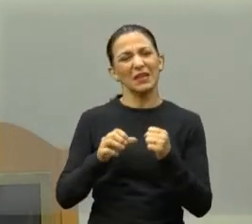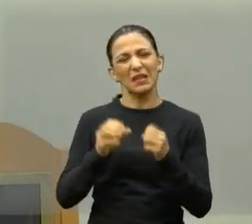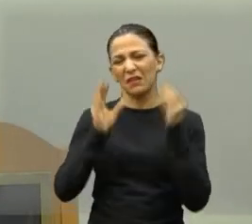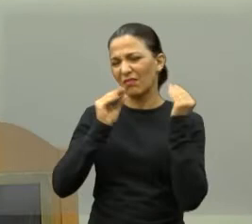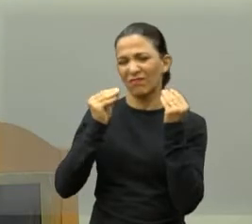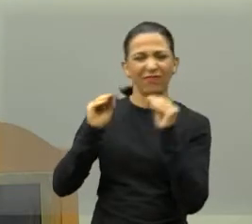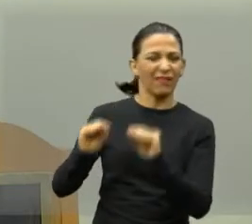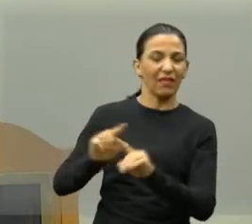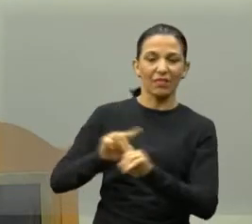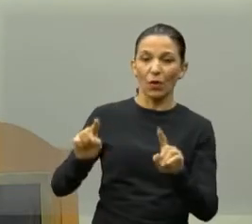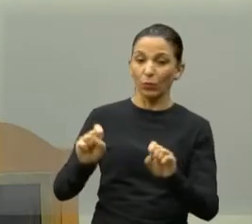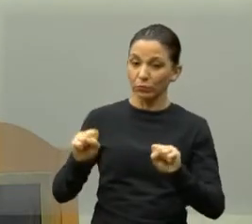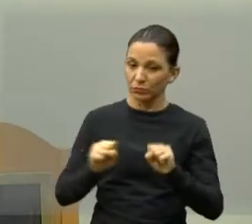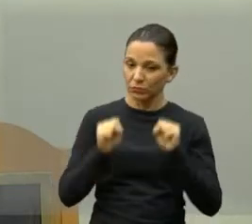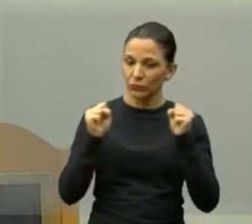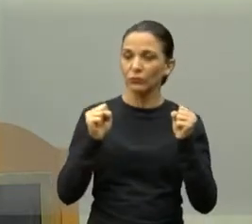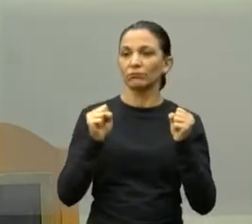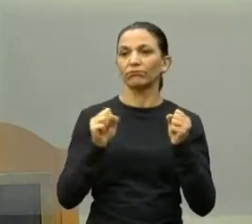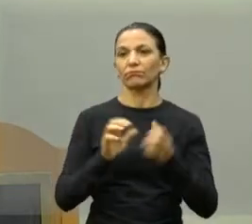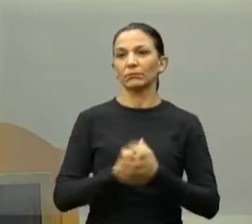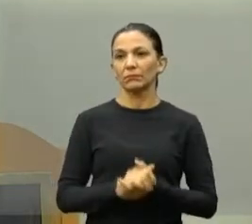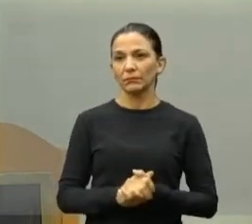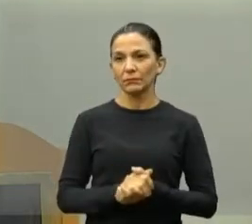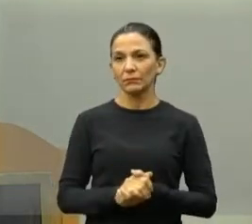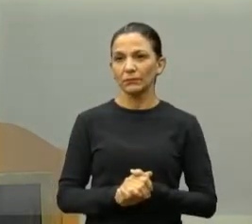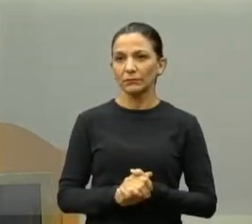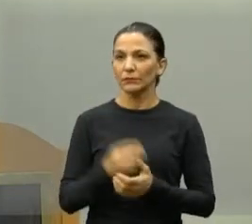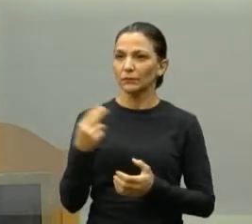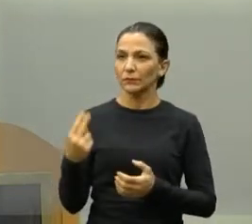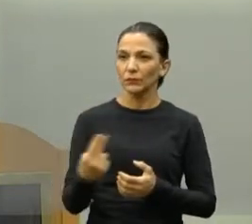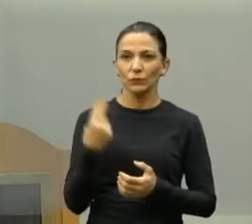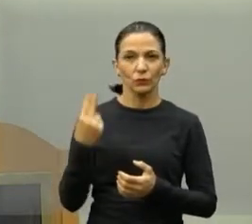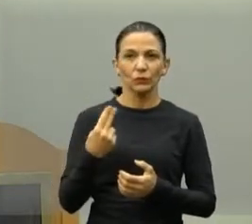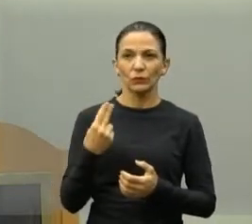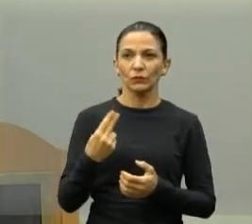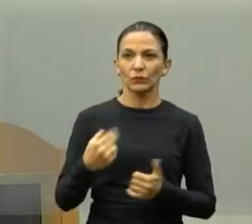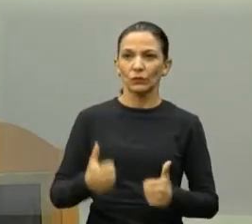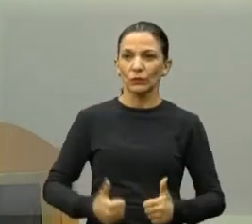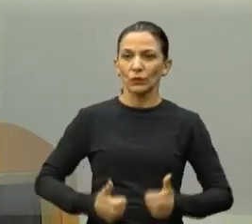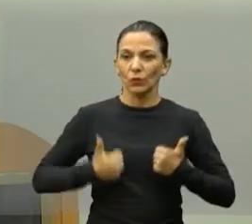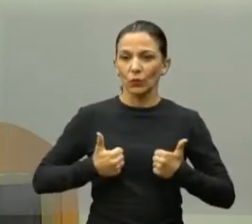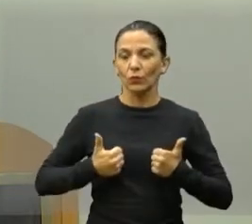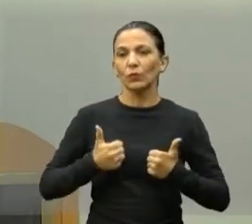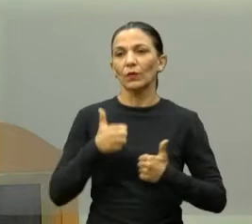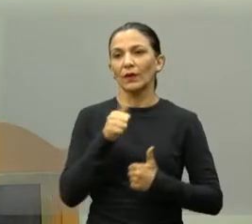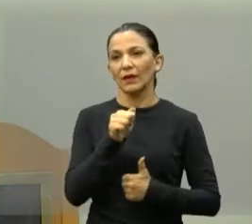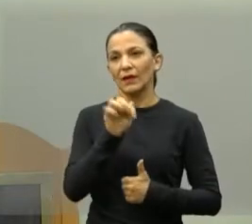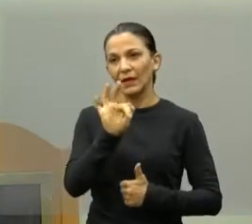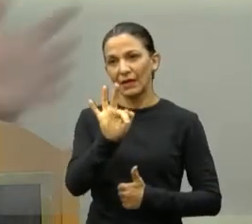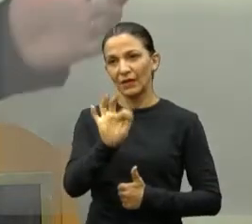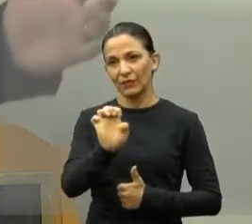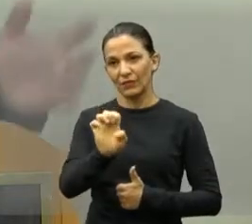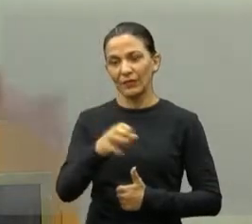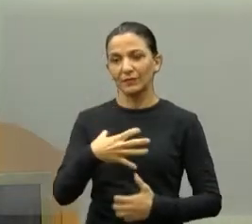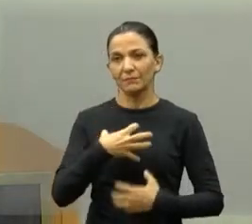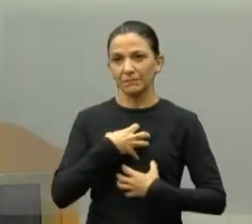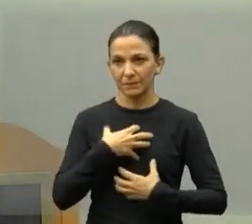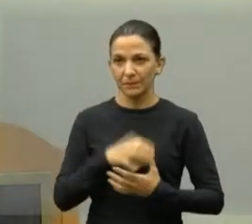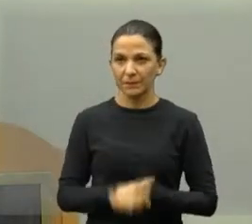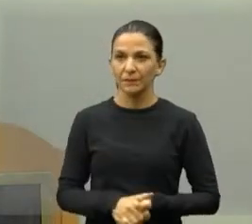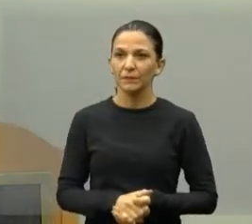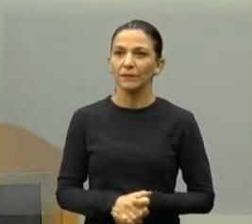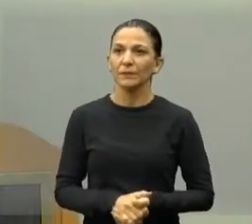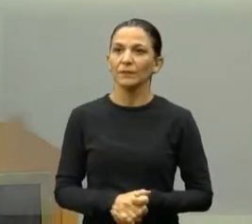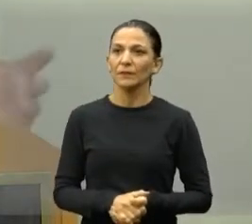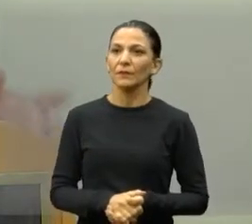finalizar e jamais é orgulho nosso Ferroviária é também quero